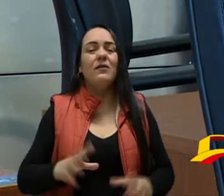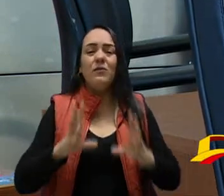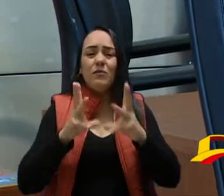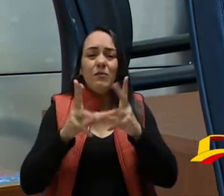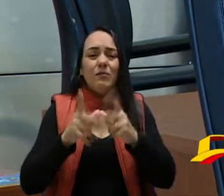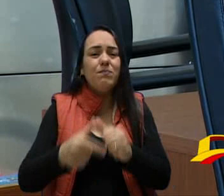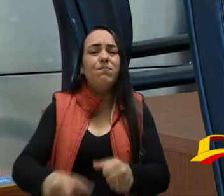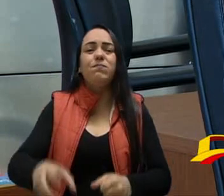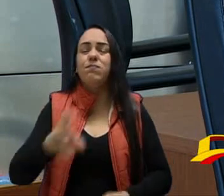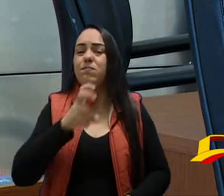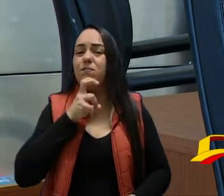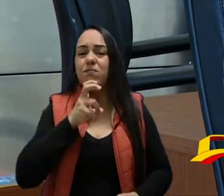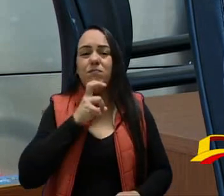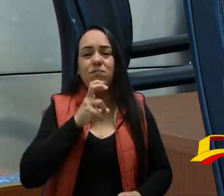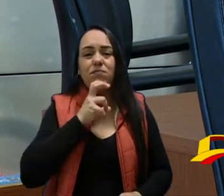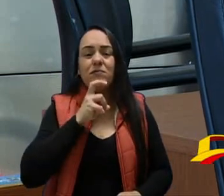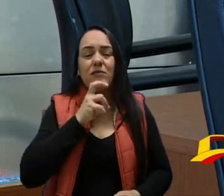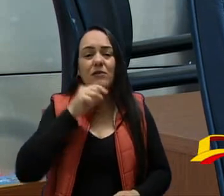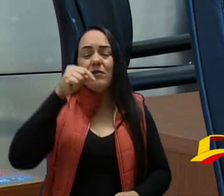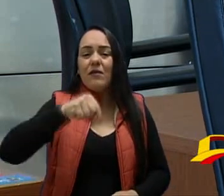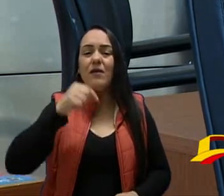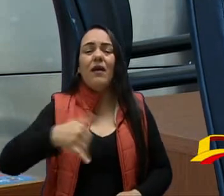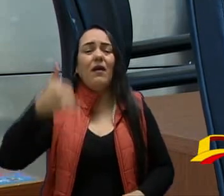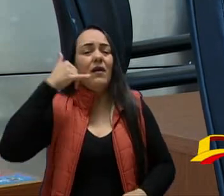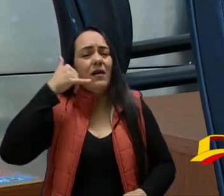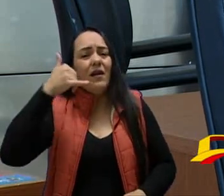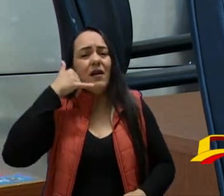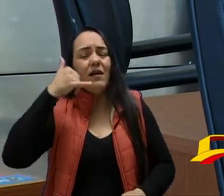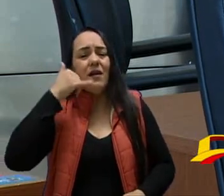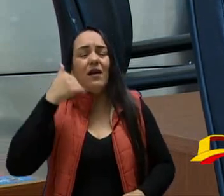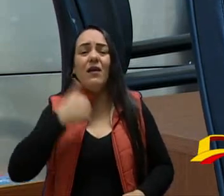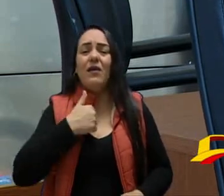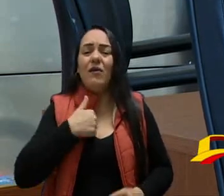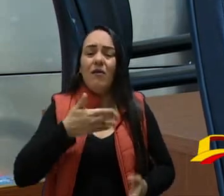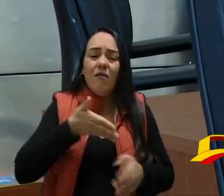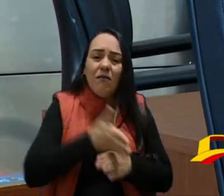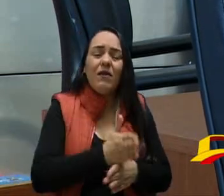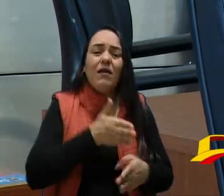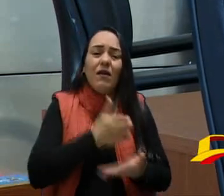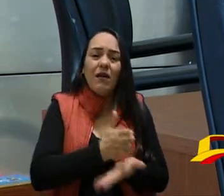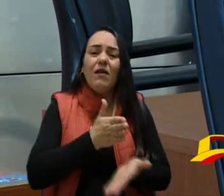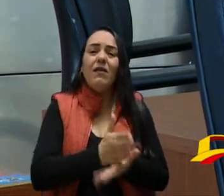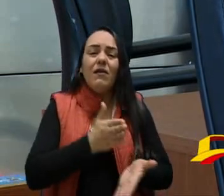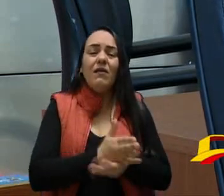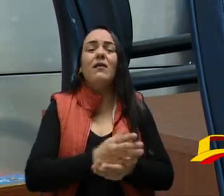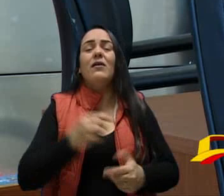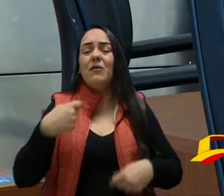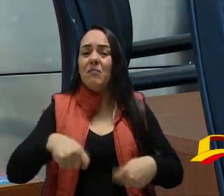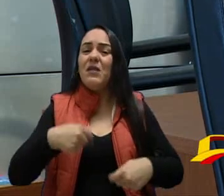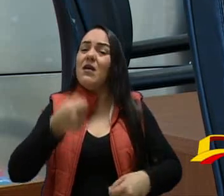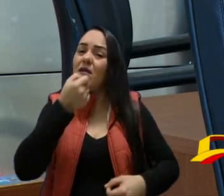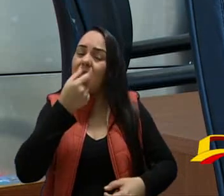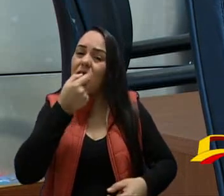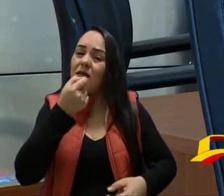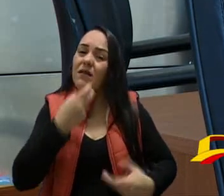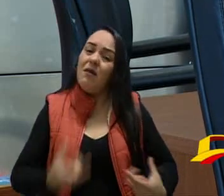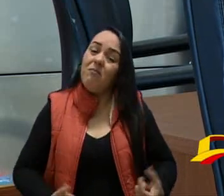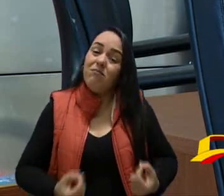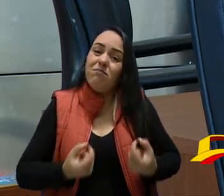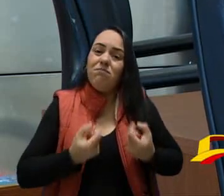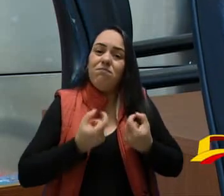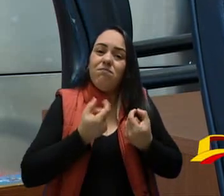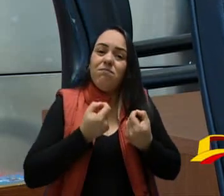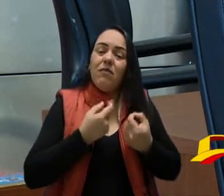ouvido isso da cidade toda pessoas que nos ligam falando eu não consigo eu preciso ter acesso a medicamento para cima da questão de tratamento de